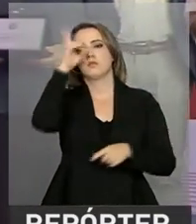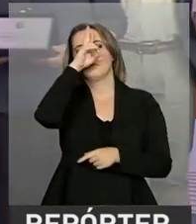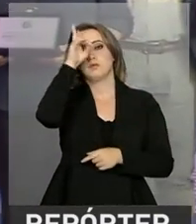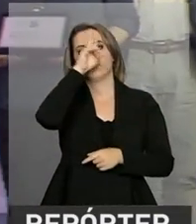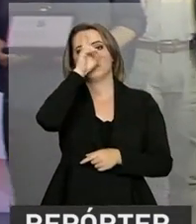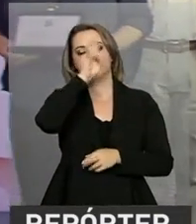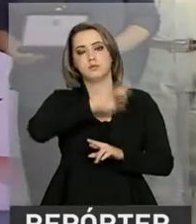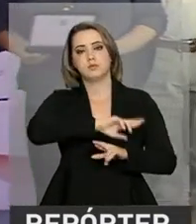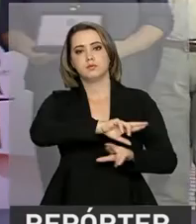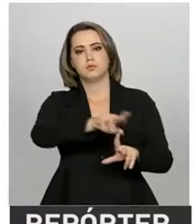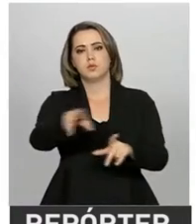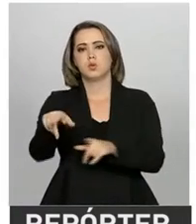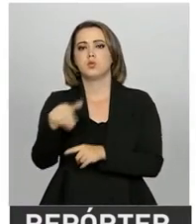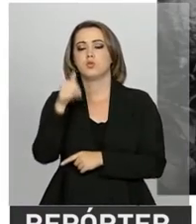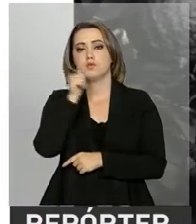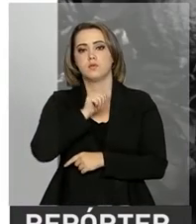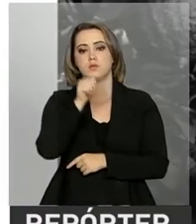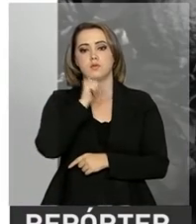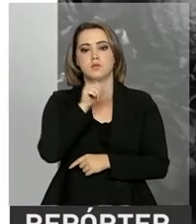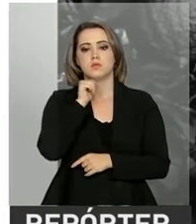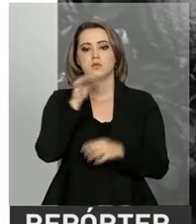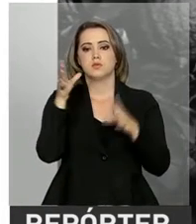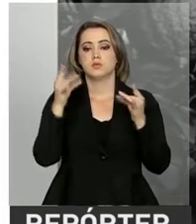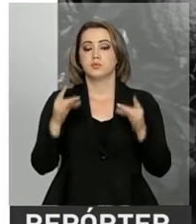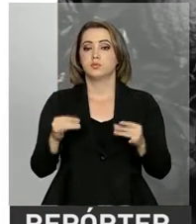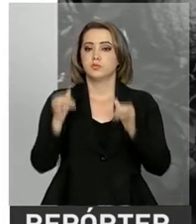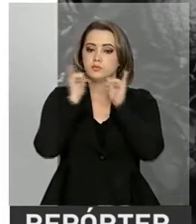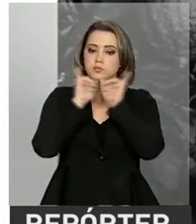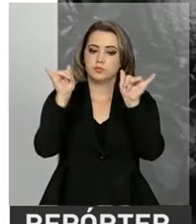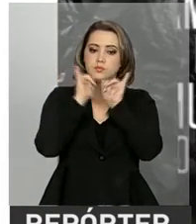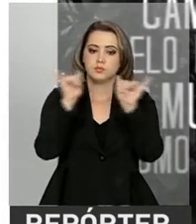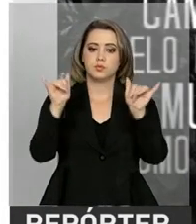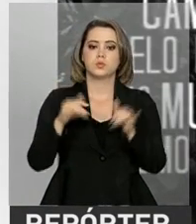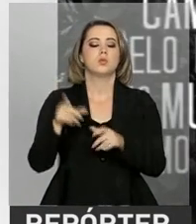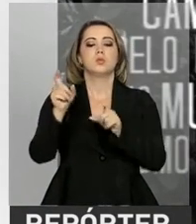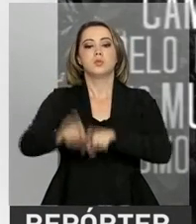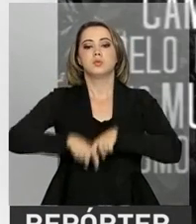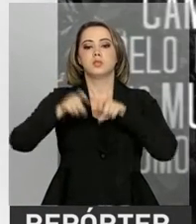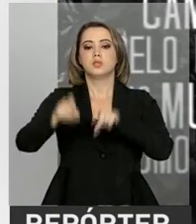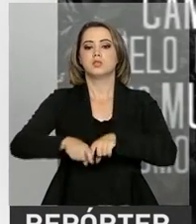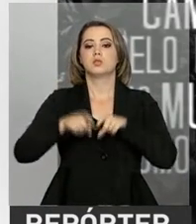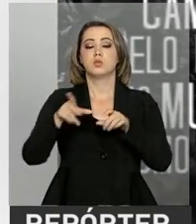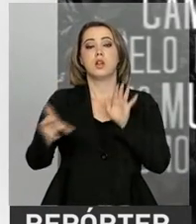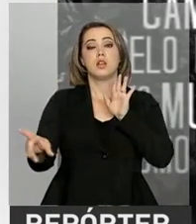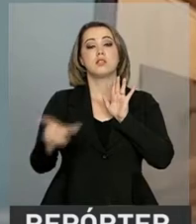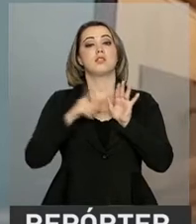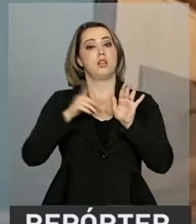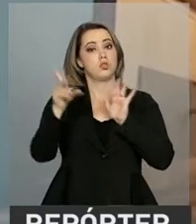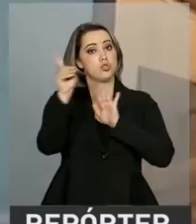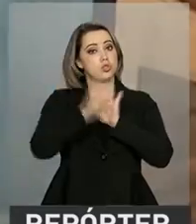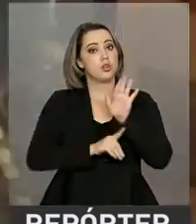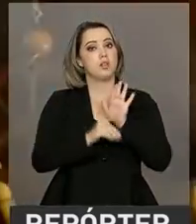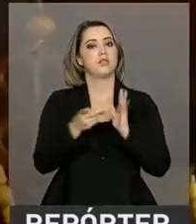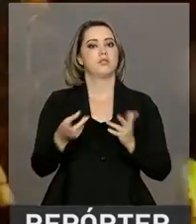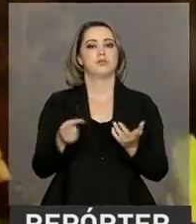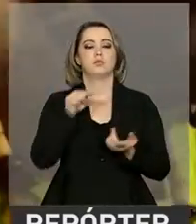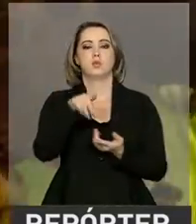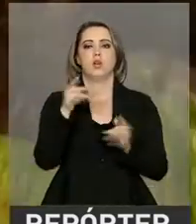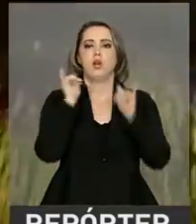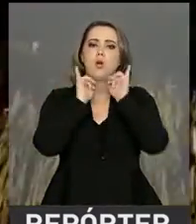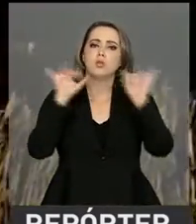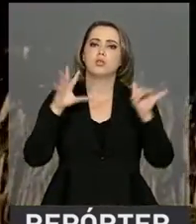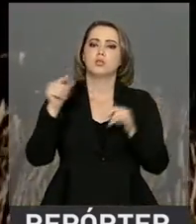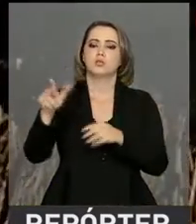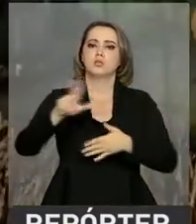outras mulheres brasileiras ganhou destaque na campanha mulheres rurais mulheres com direito a campanha acontece em